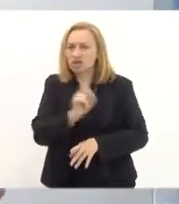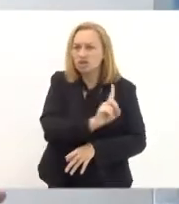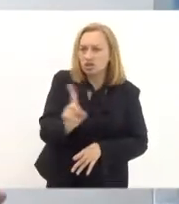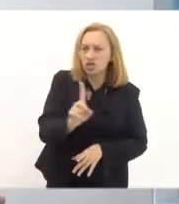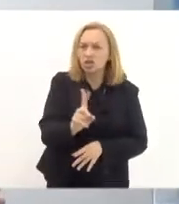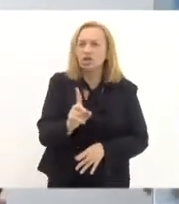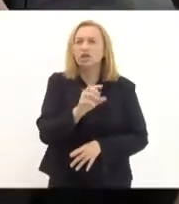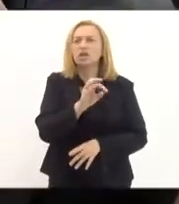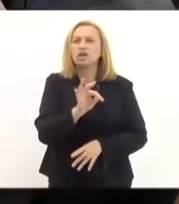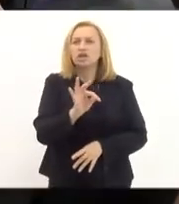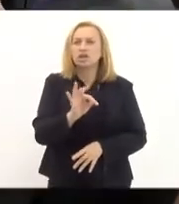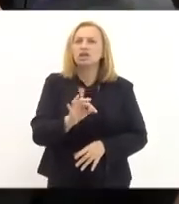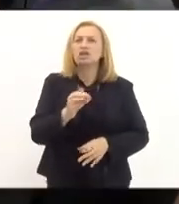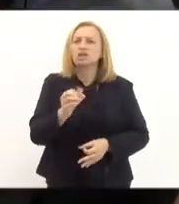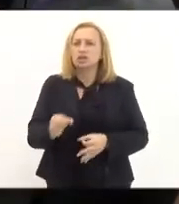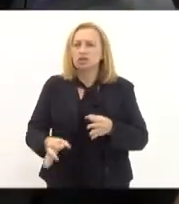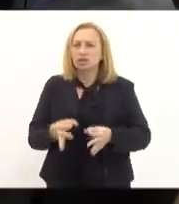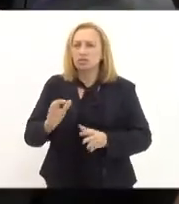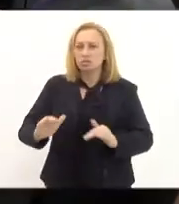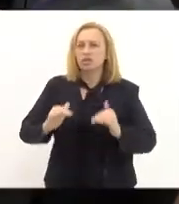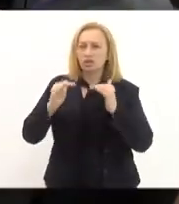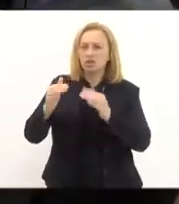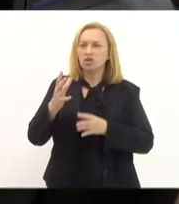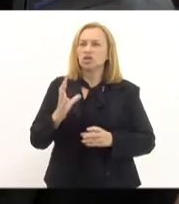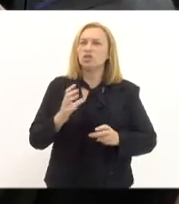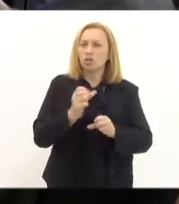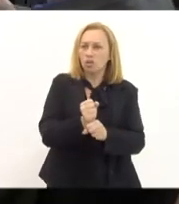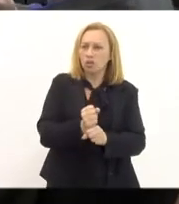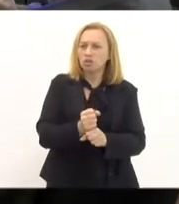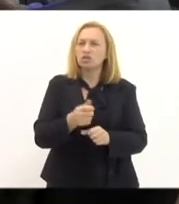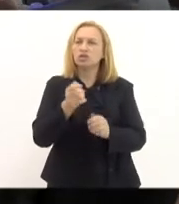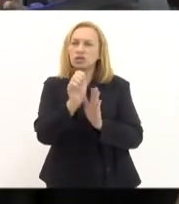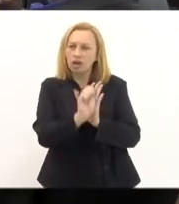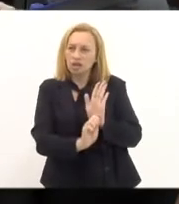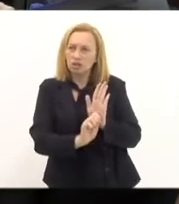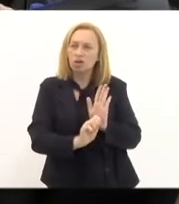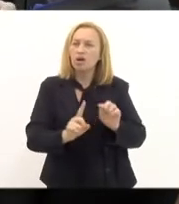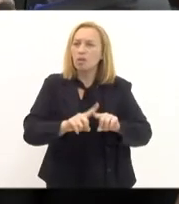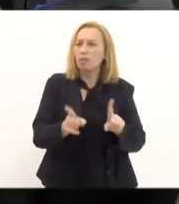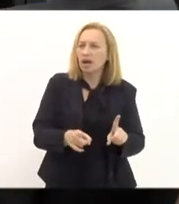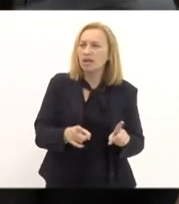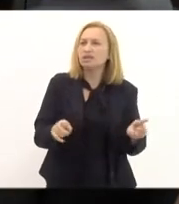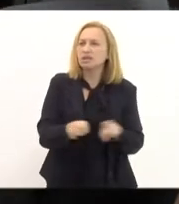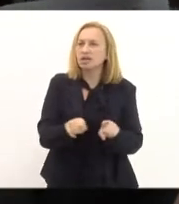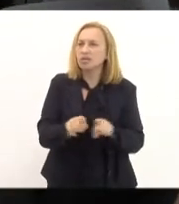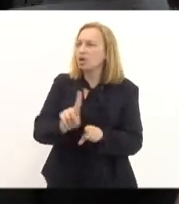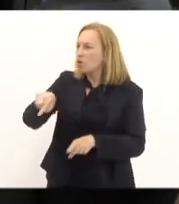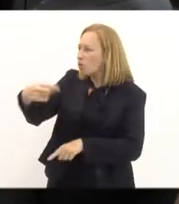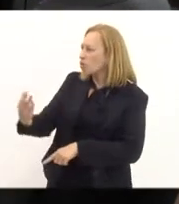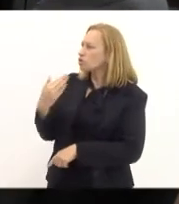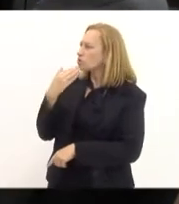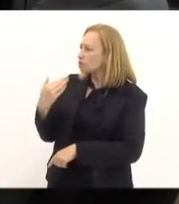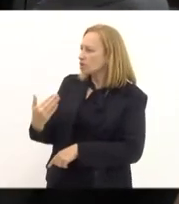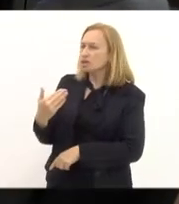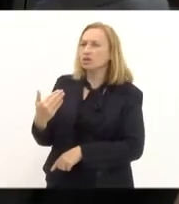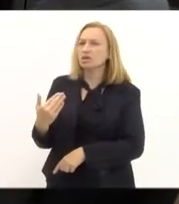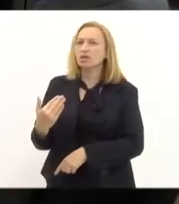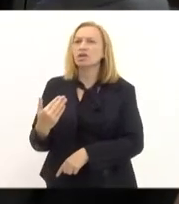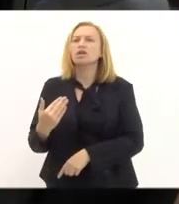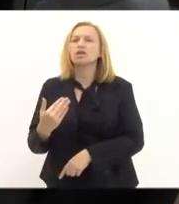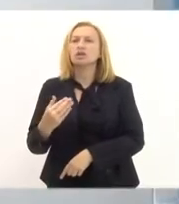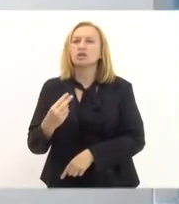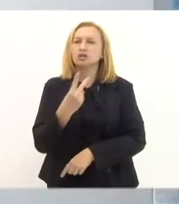em relação ao Tribunal de Contas vamos dar mais ênfase na questão do relatório do Tribunal de Contas mais duas a sugestão também os dois membros do